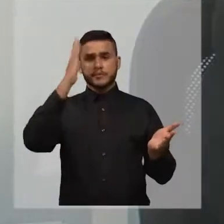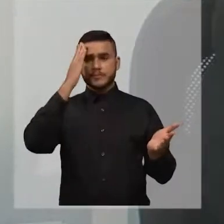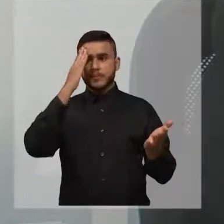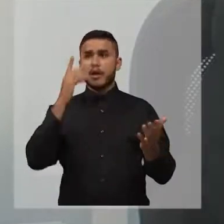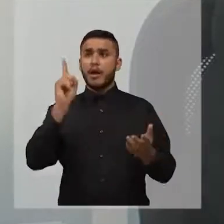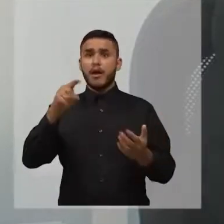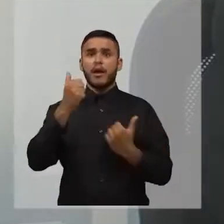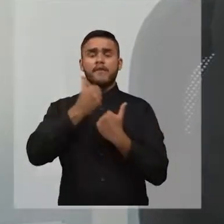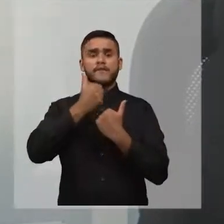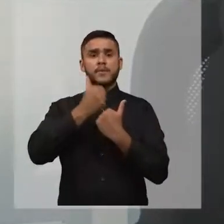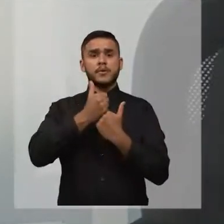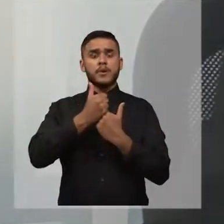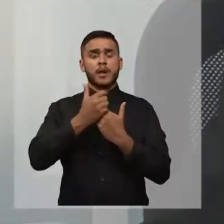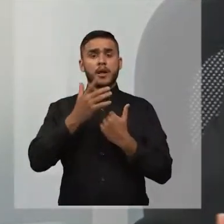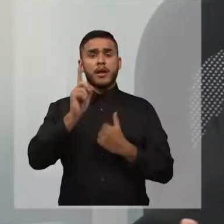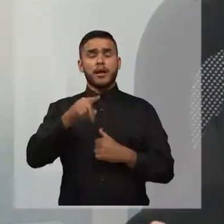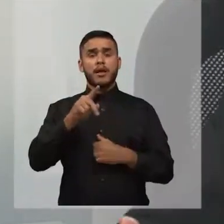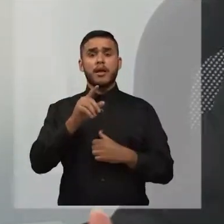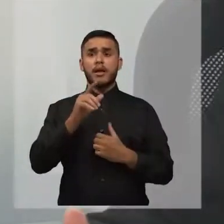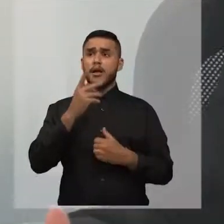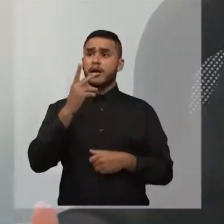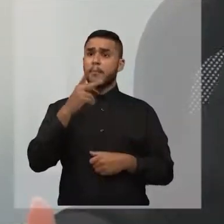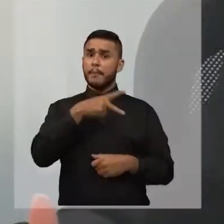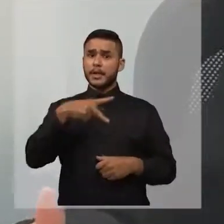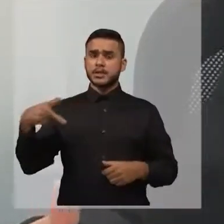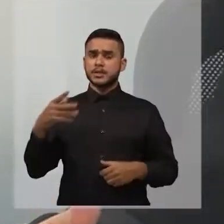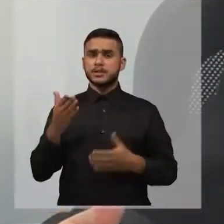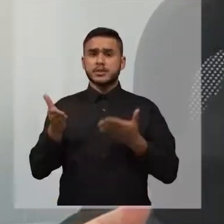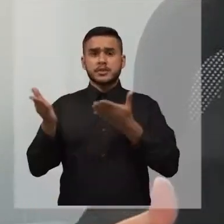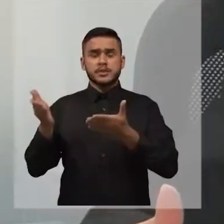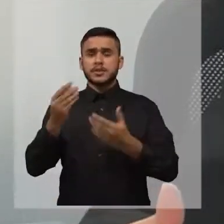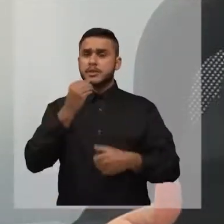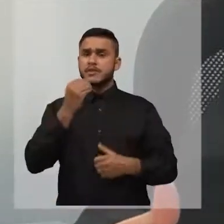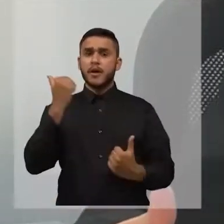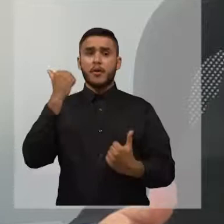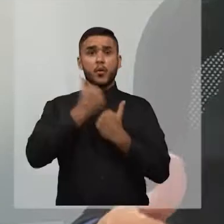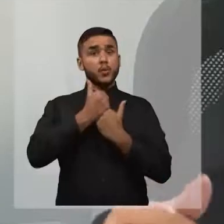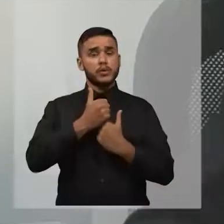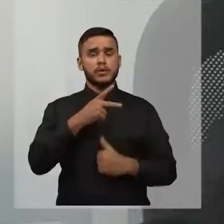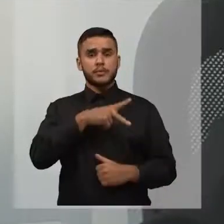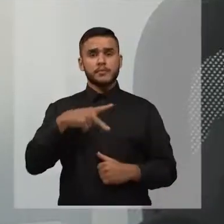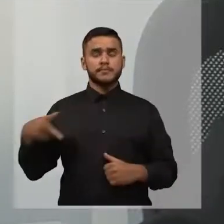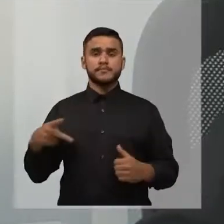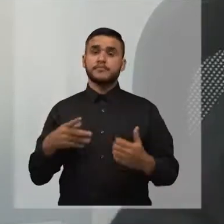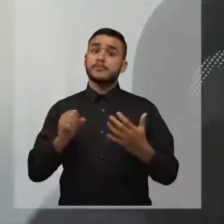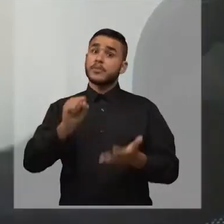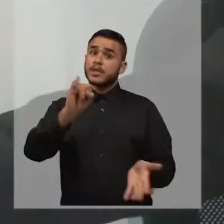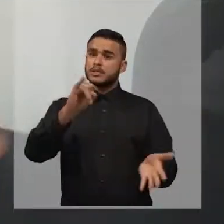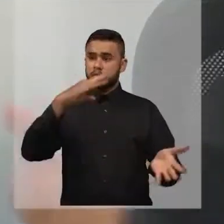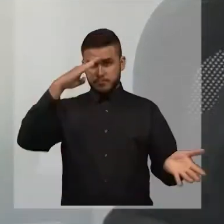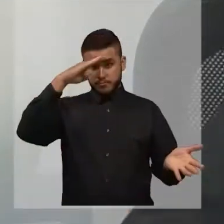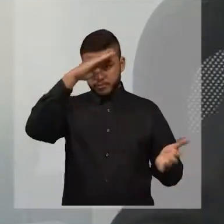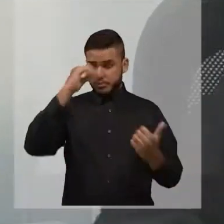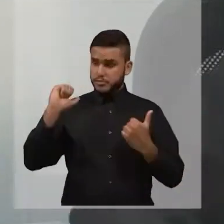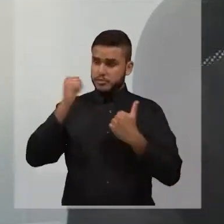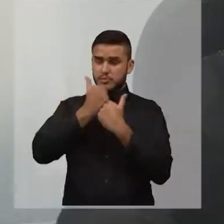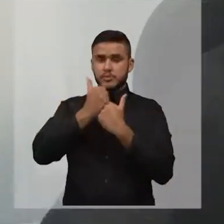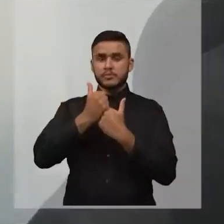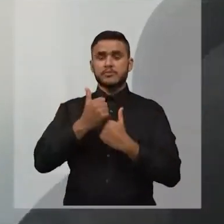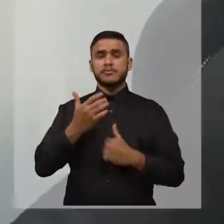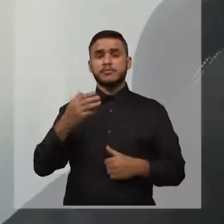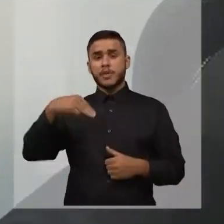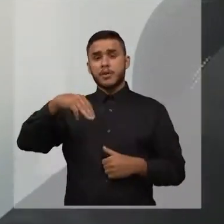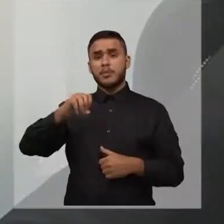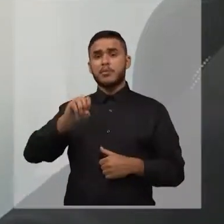partidária. Se Mourão estivesse no lugar de Jair Messias Bolsonaro, na pior das hipóteses, ele